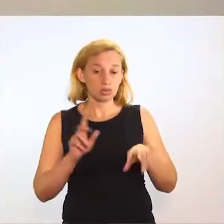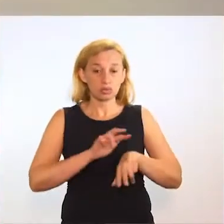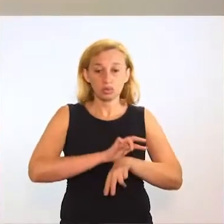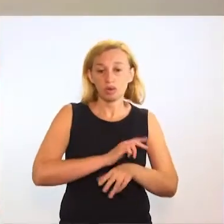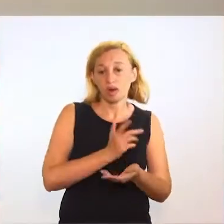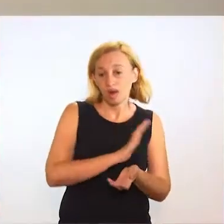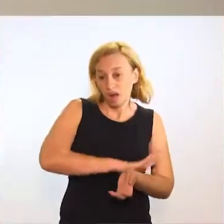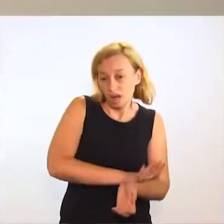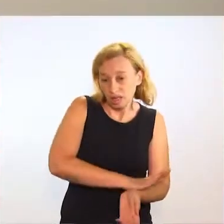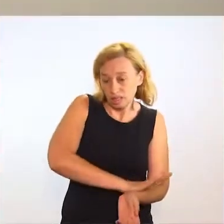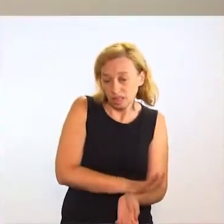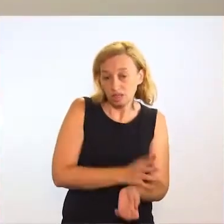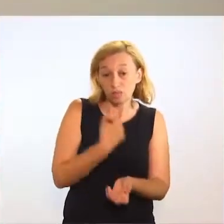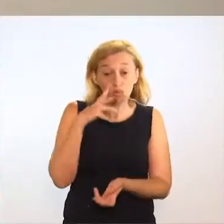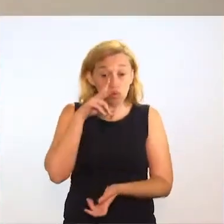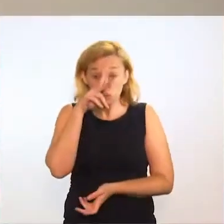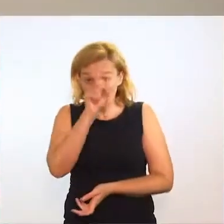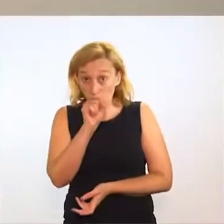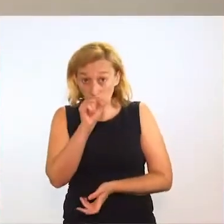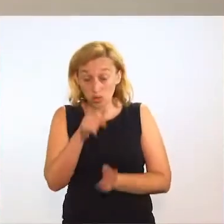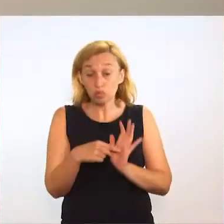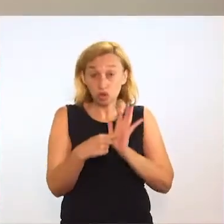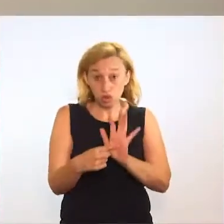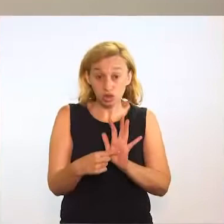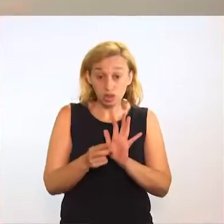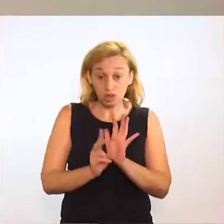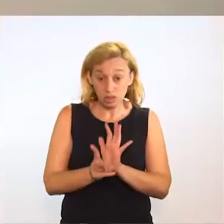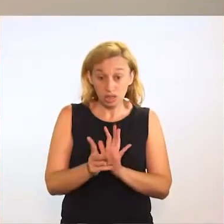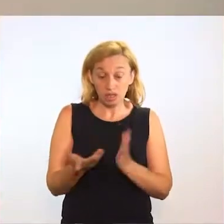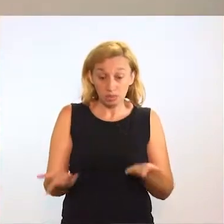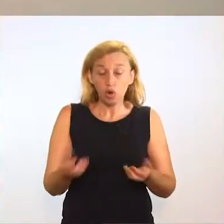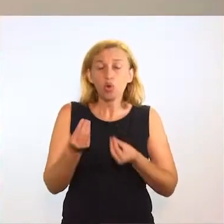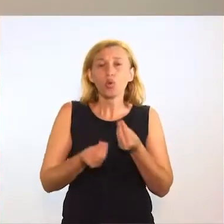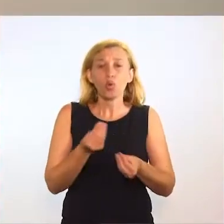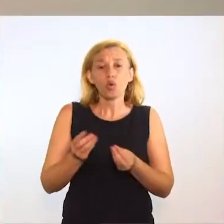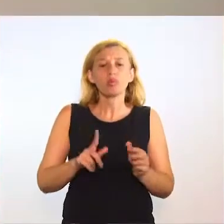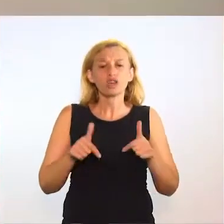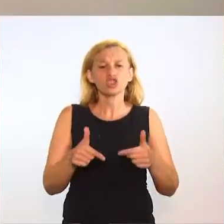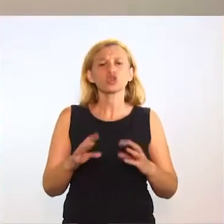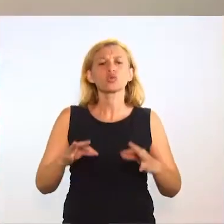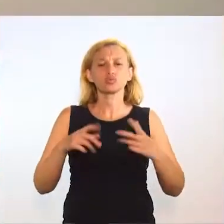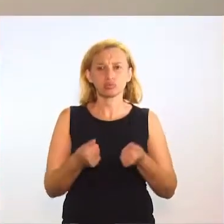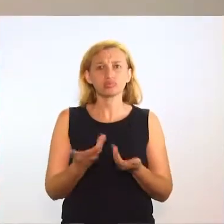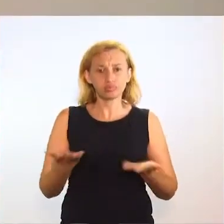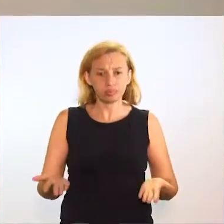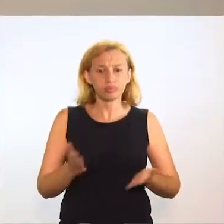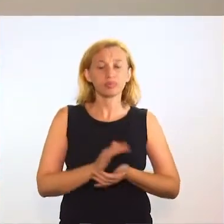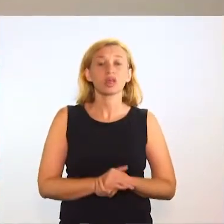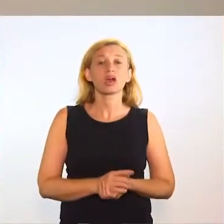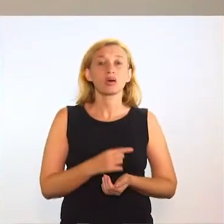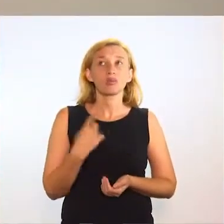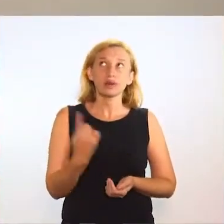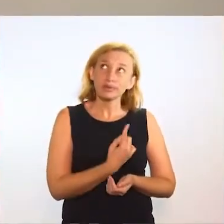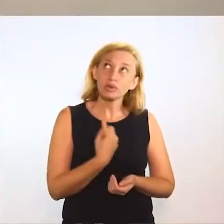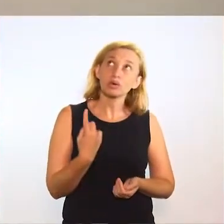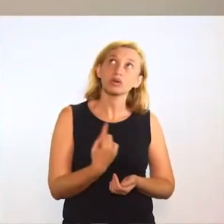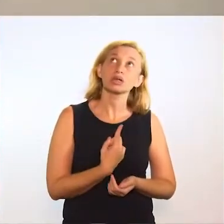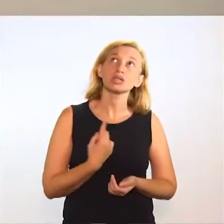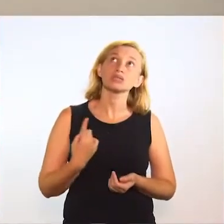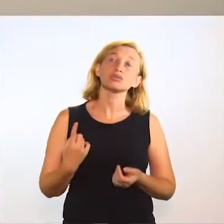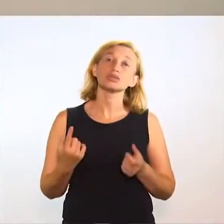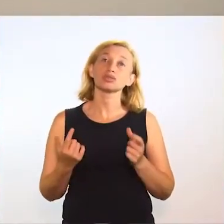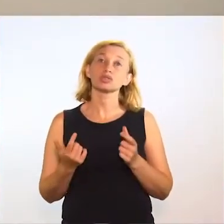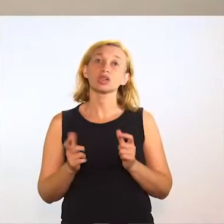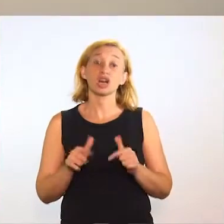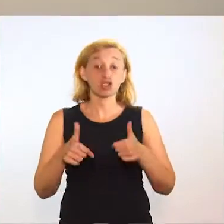vendo questões como racismo, né? Muito forte, as pessoas mostrando quem realmente são e como a gente pode lidar com tudo isso. Então, para a